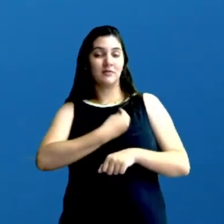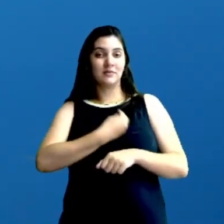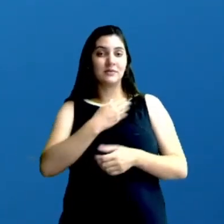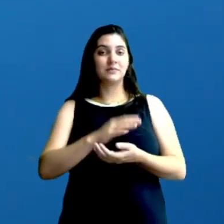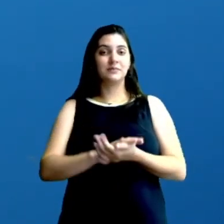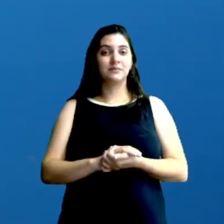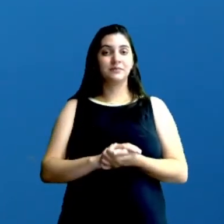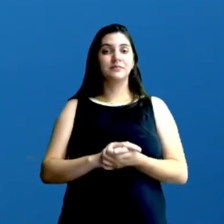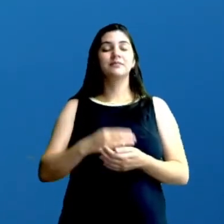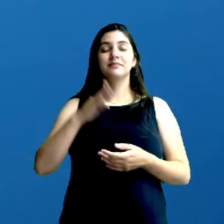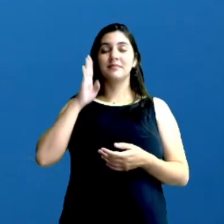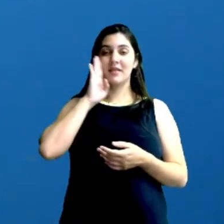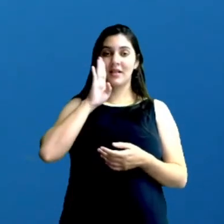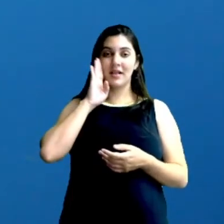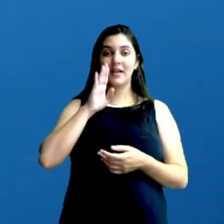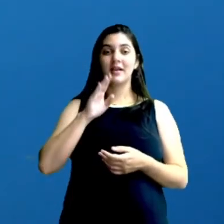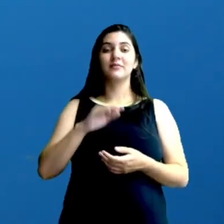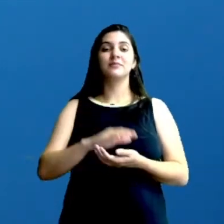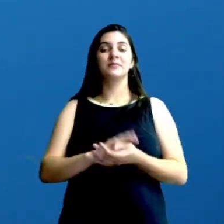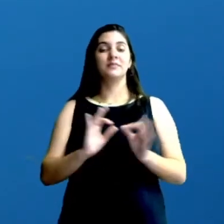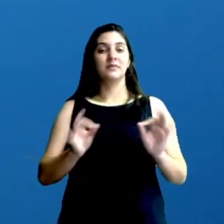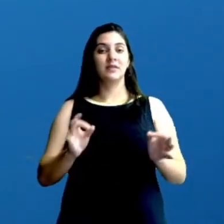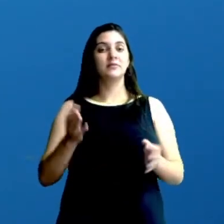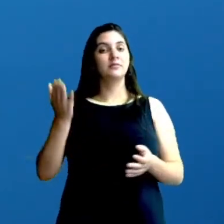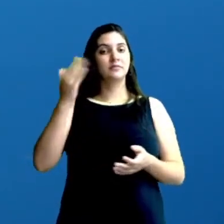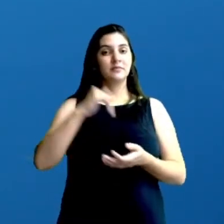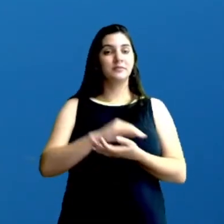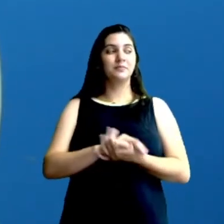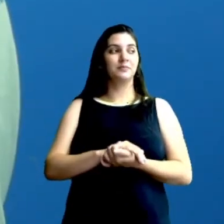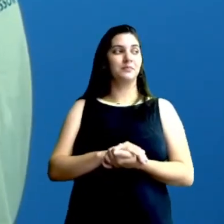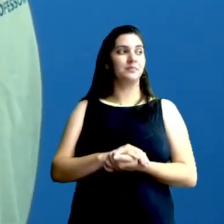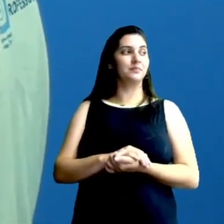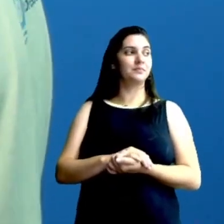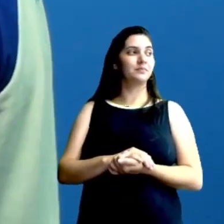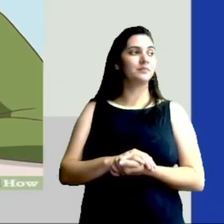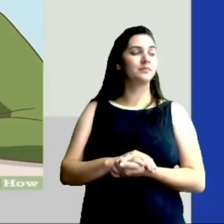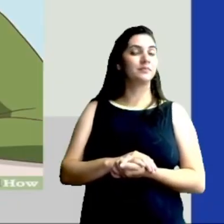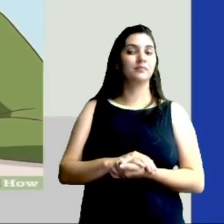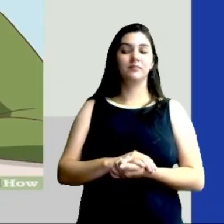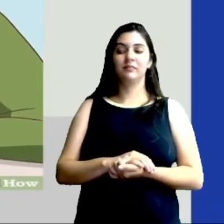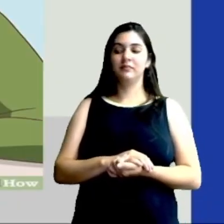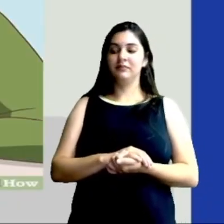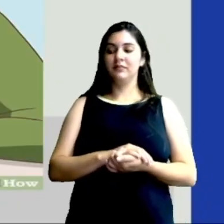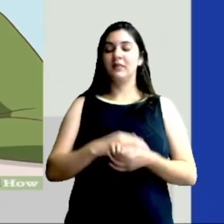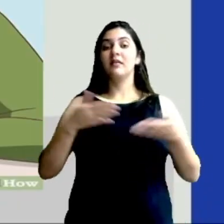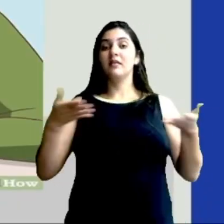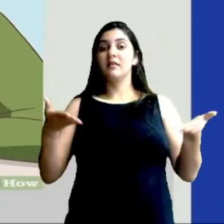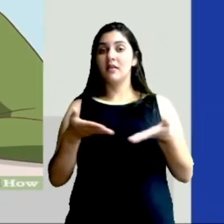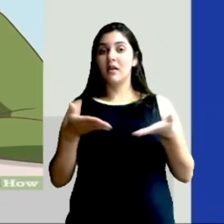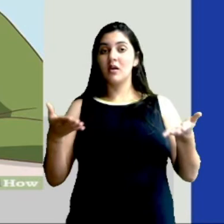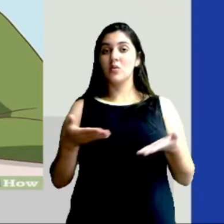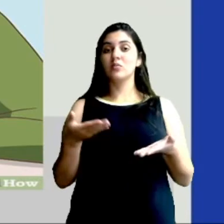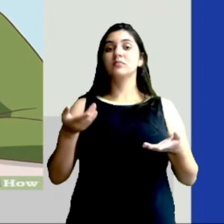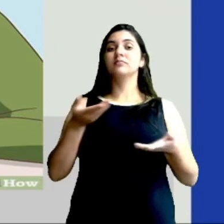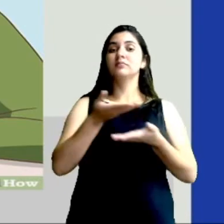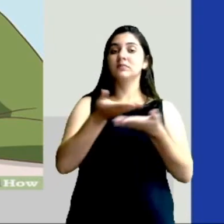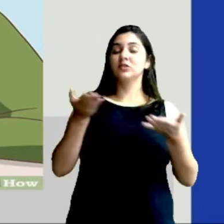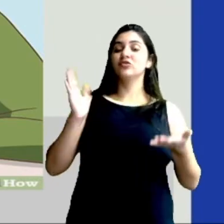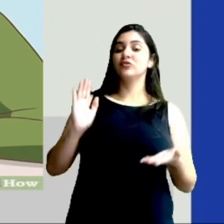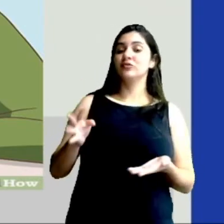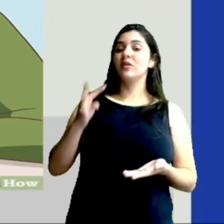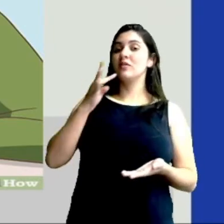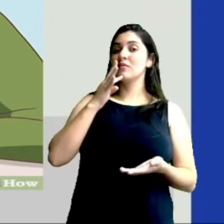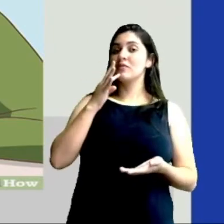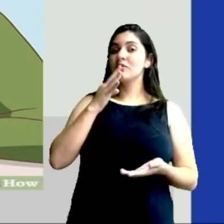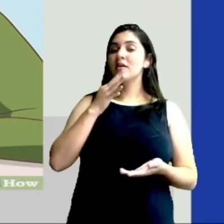gente vivesse ou não isso é bem bacana né então vamos lá a e agora que você já